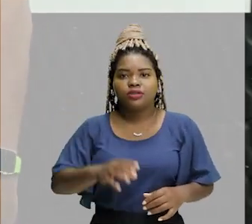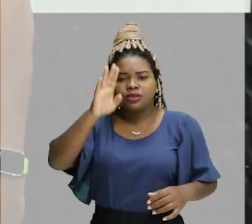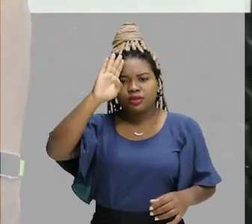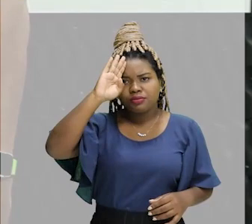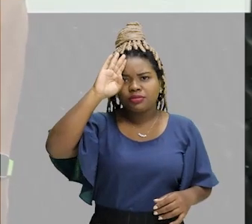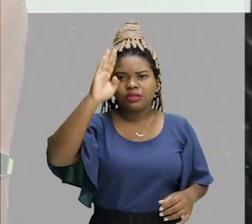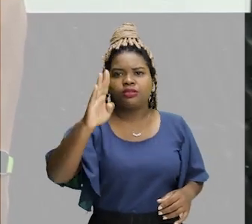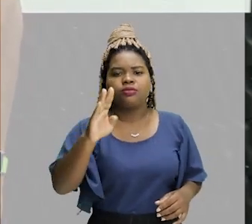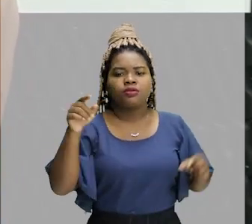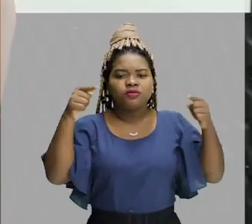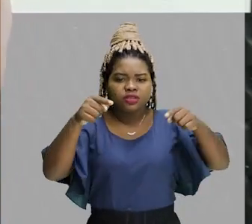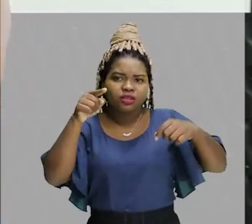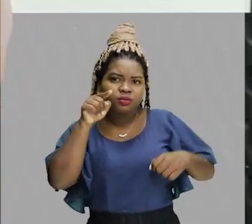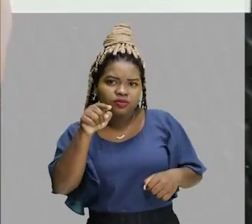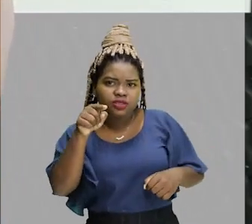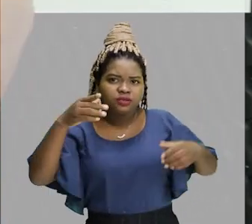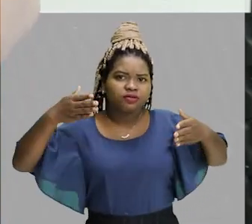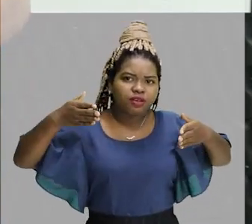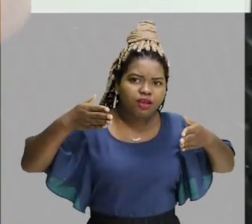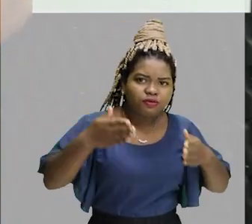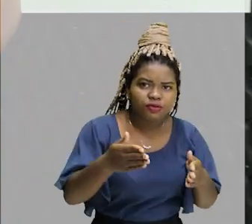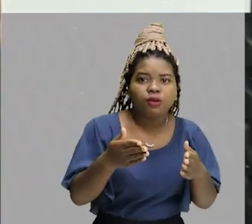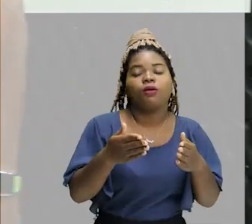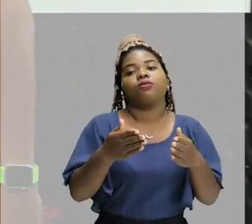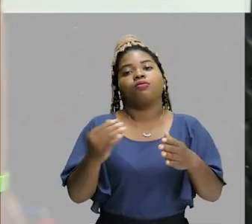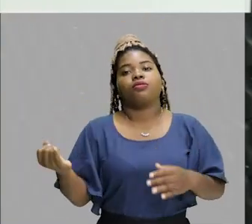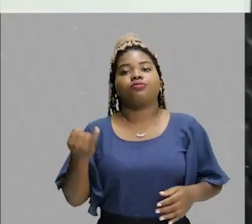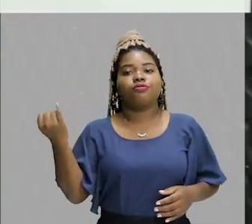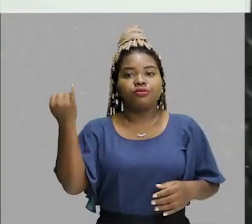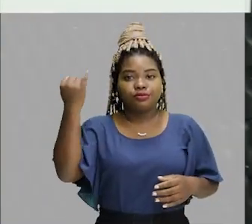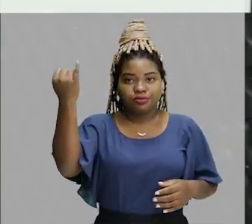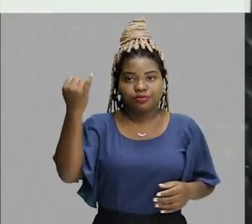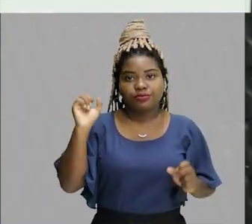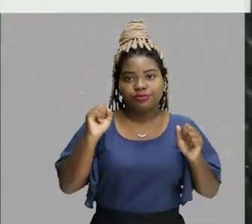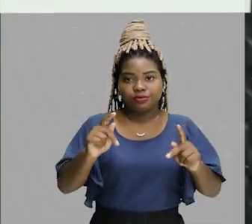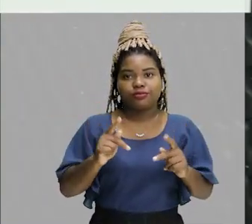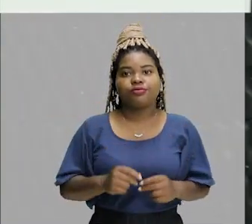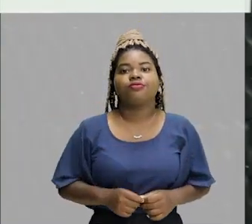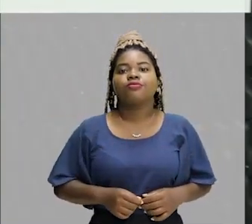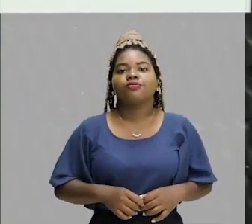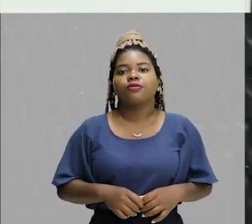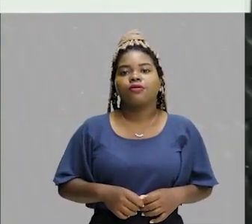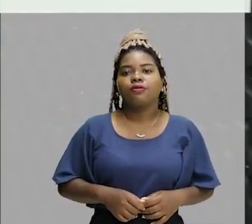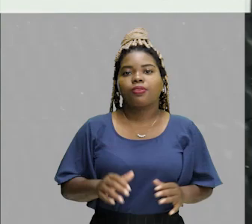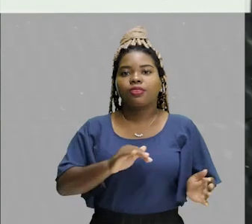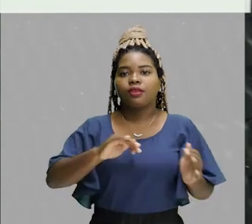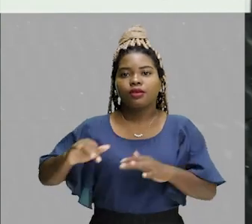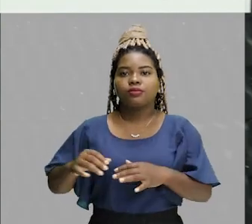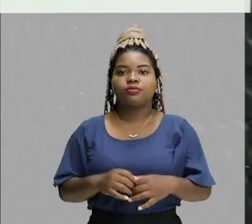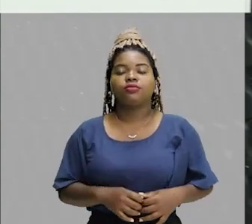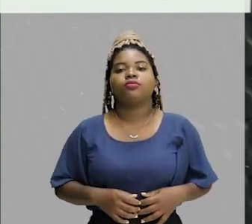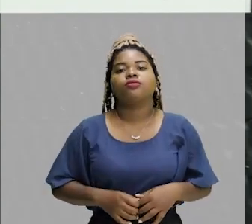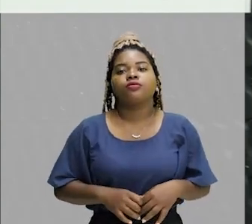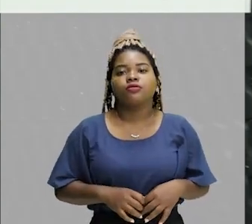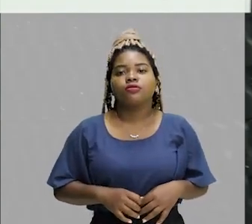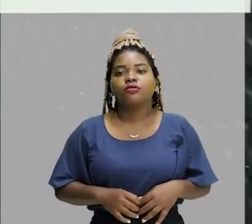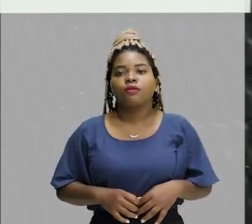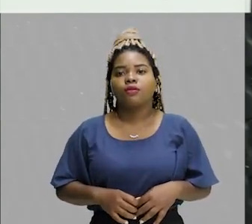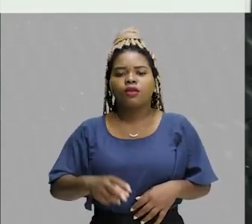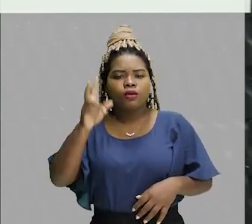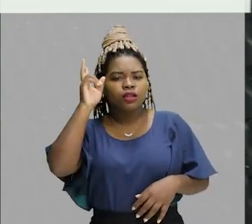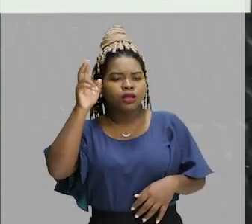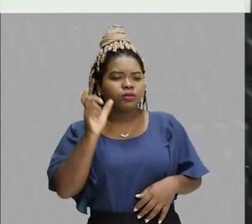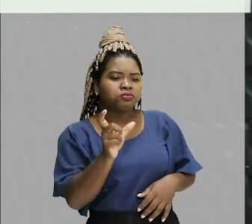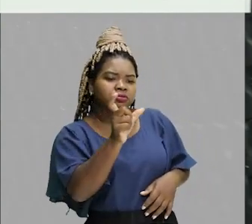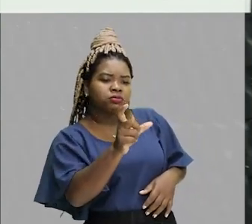tu tenha foco, o teu foco é importante para a gente prosseguir o nosso conteúdo. Vamos lá. Lembrando sobre a expressão método, vocês sabem muito